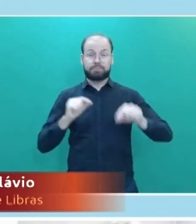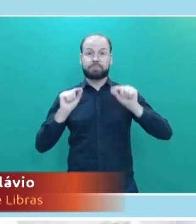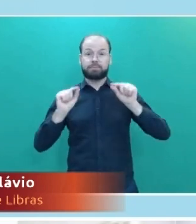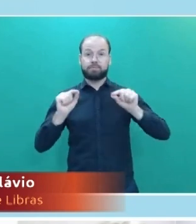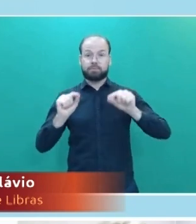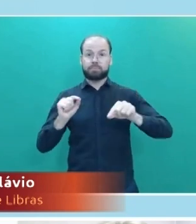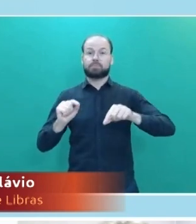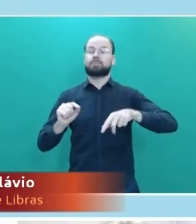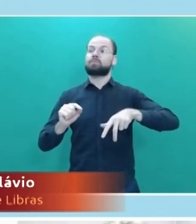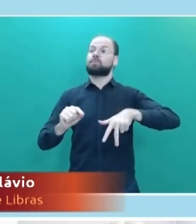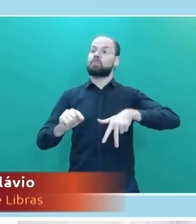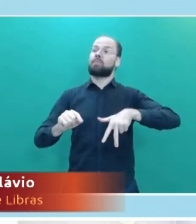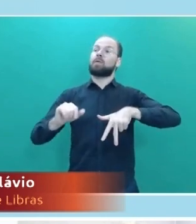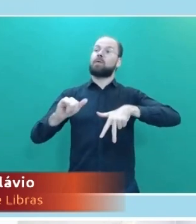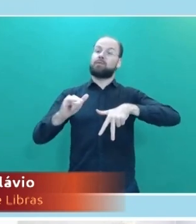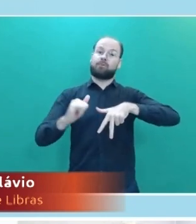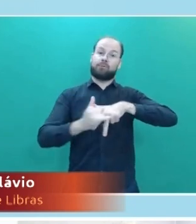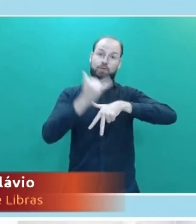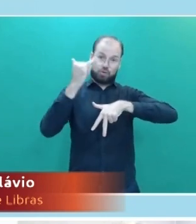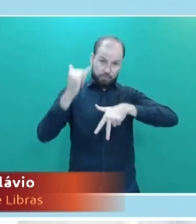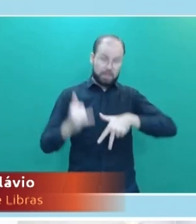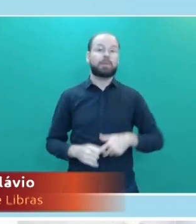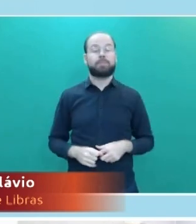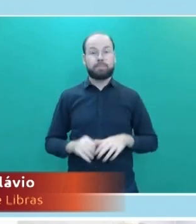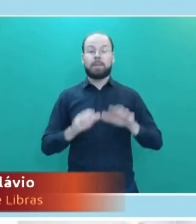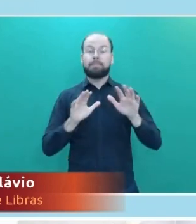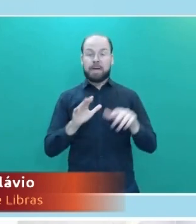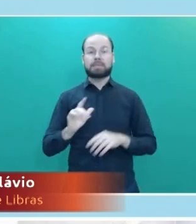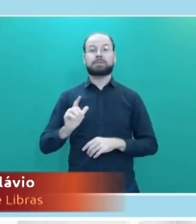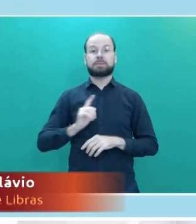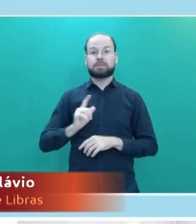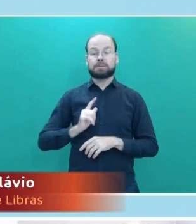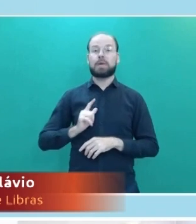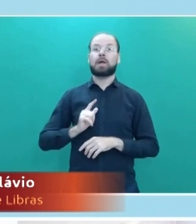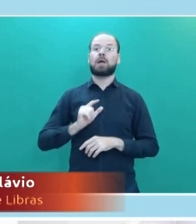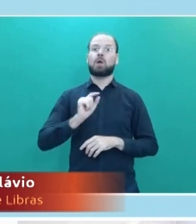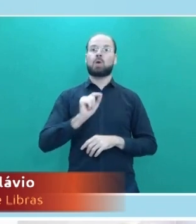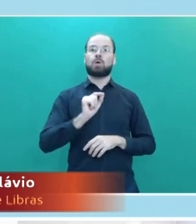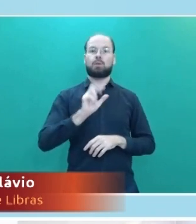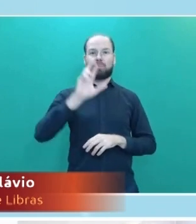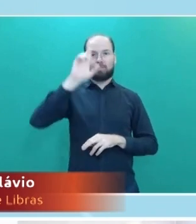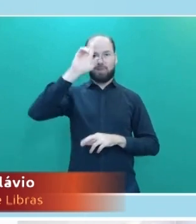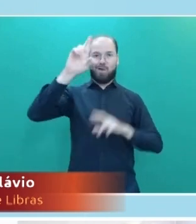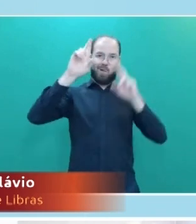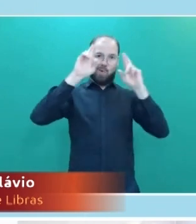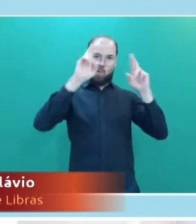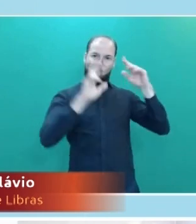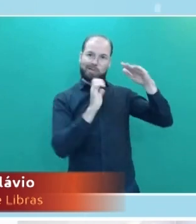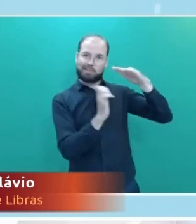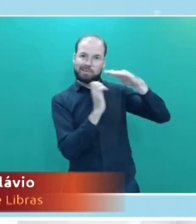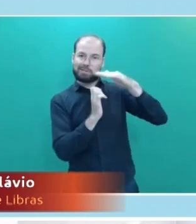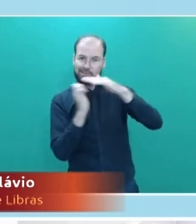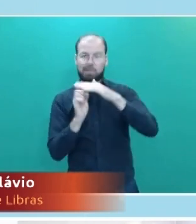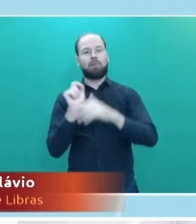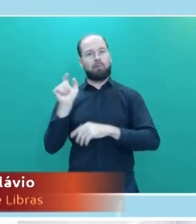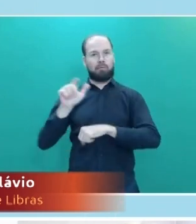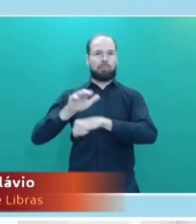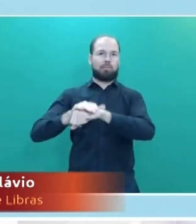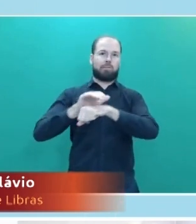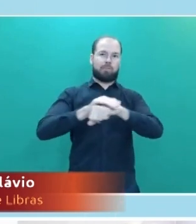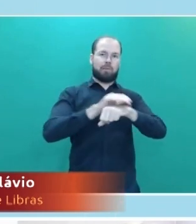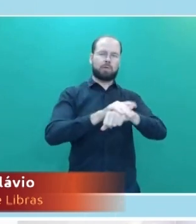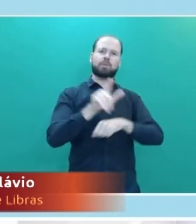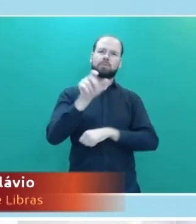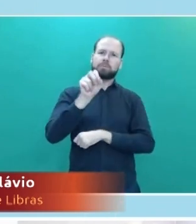tudo no mesma resposta, o perfil dos patrões que fazem esse tipo de ação, que muitas vezes são até